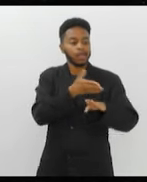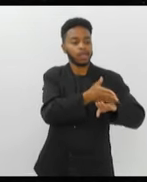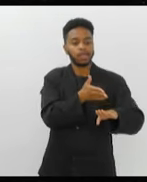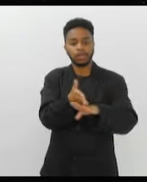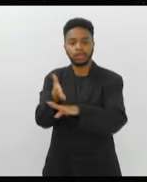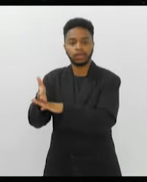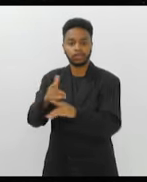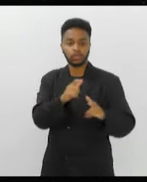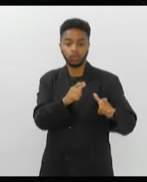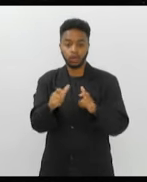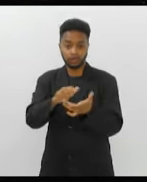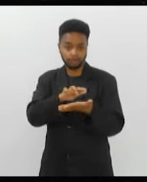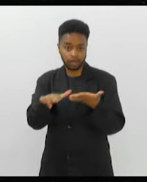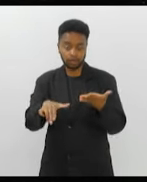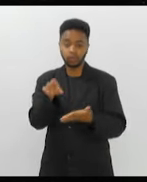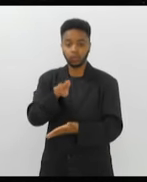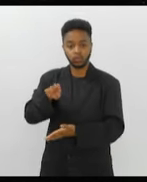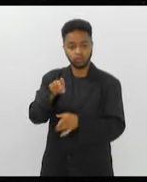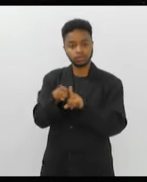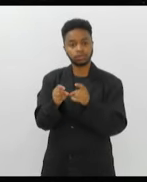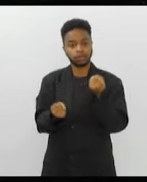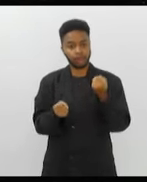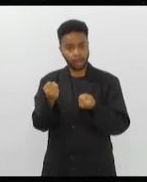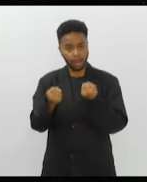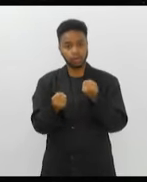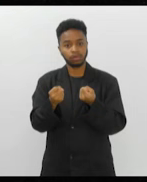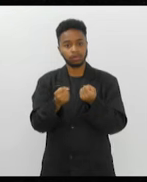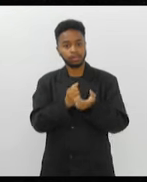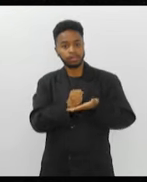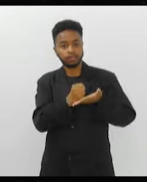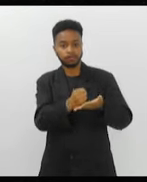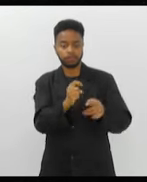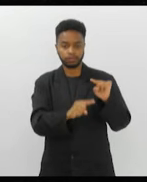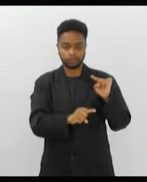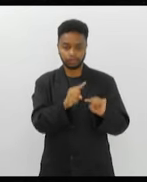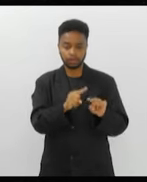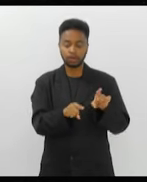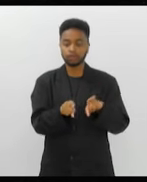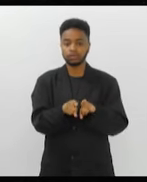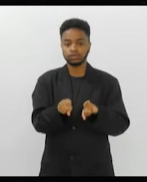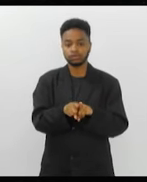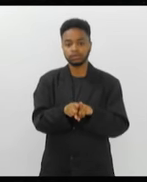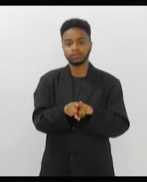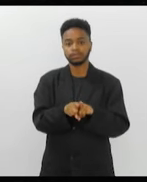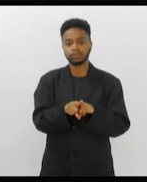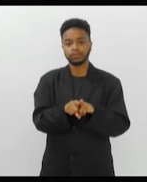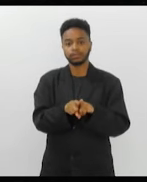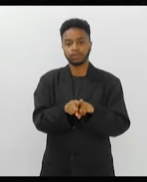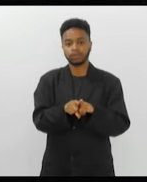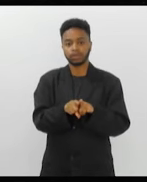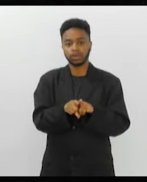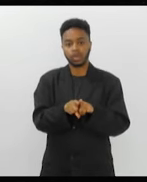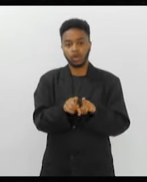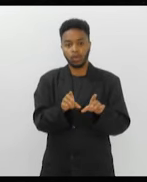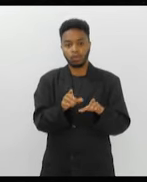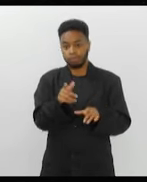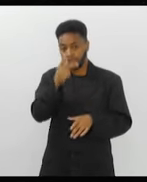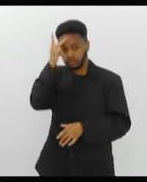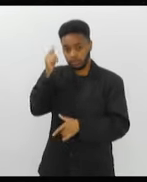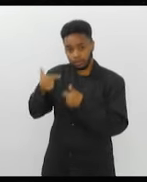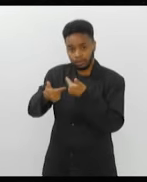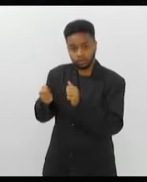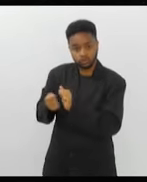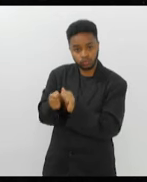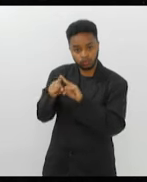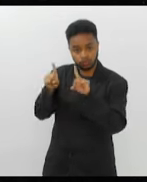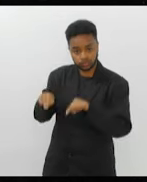serviço, usam o seu veículo para transportar os seus equipamentos e os próprios auxiliares.